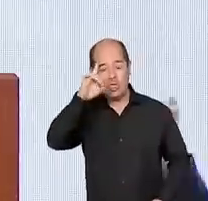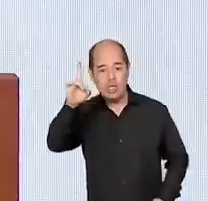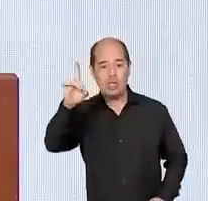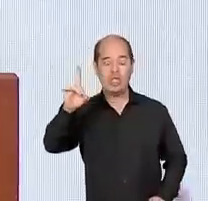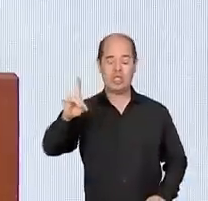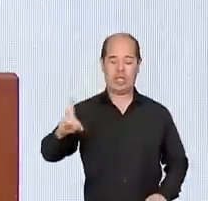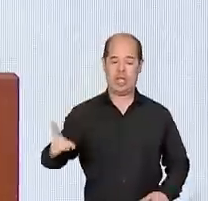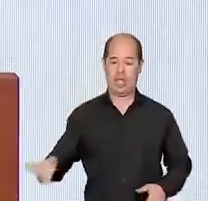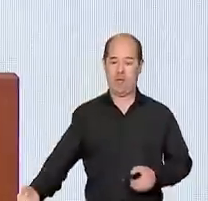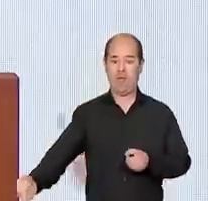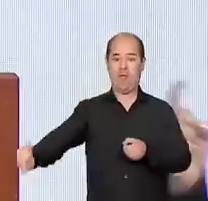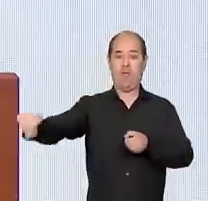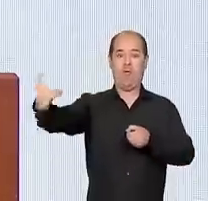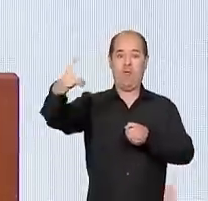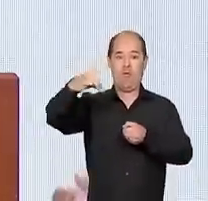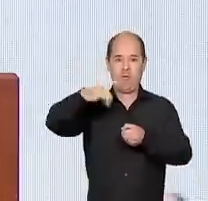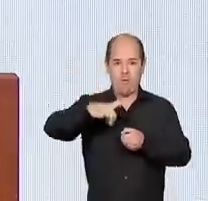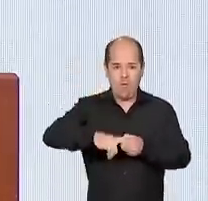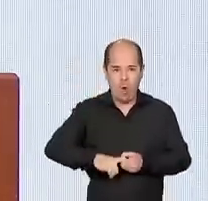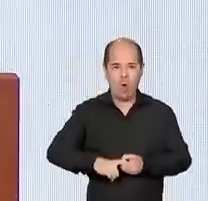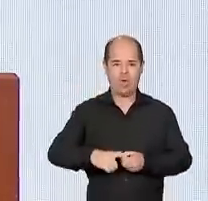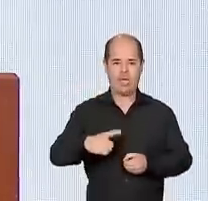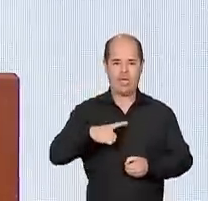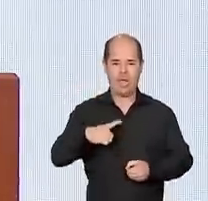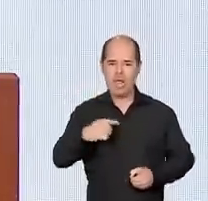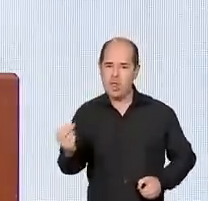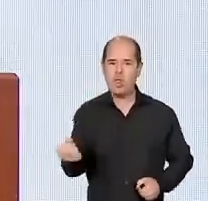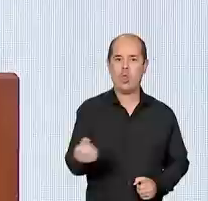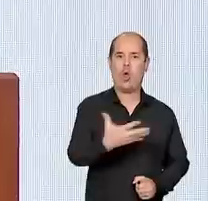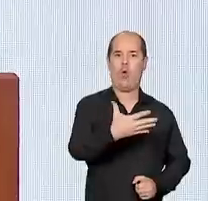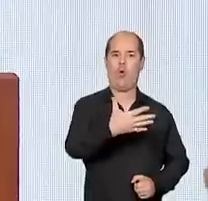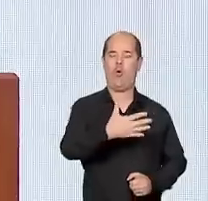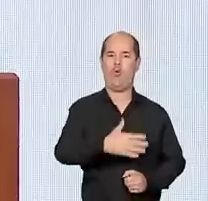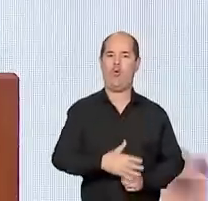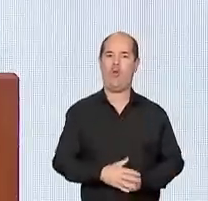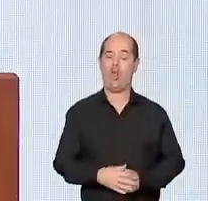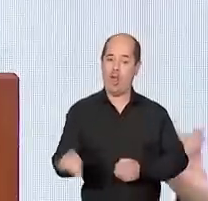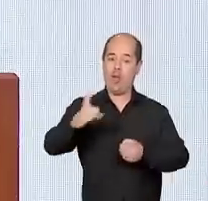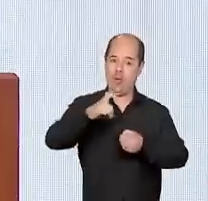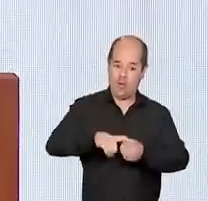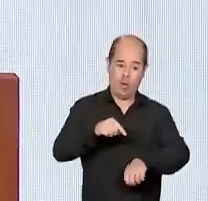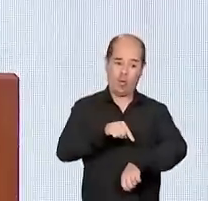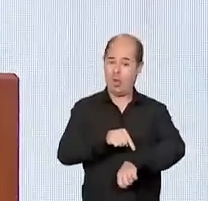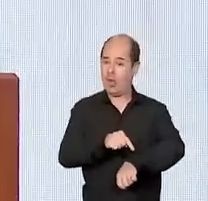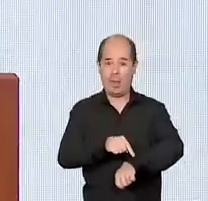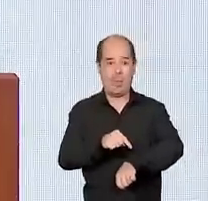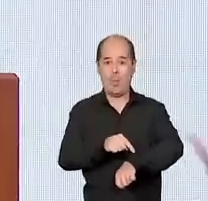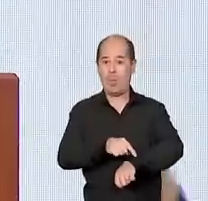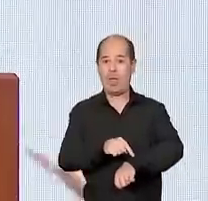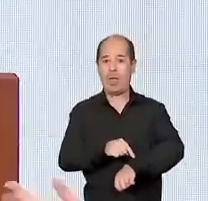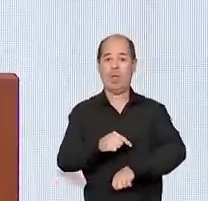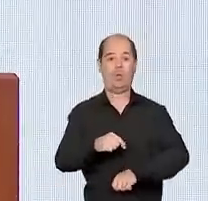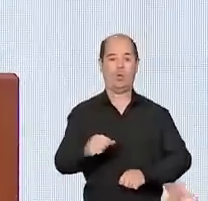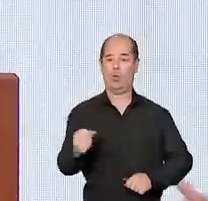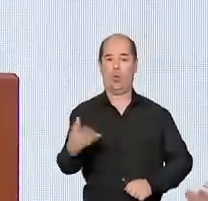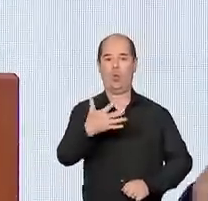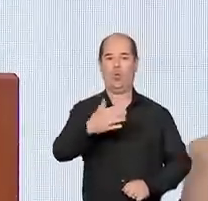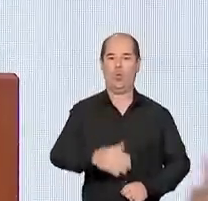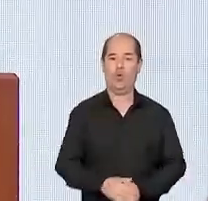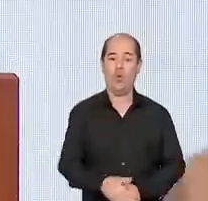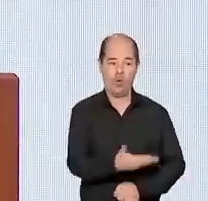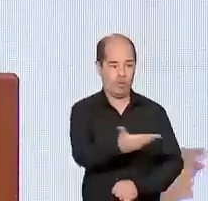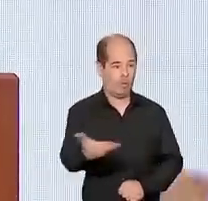inovação, retomada para um novo tempo. Daí ser tão importante ter a presença de vocês, que também constroem essa